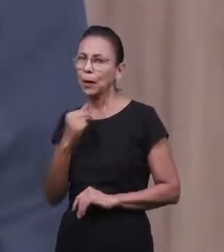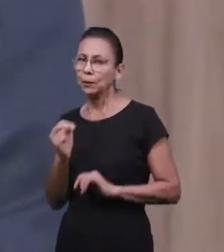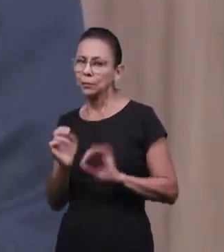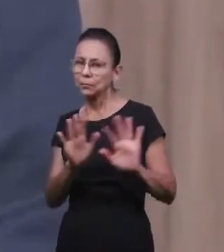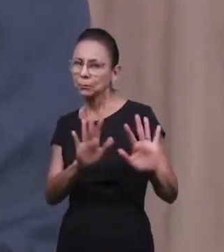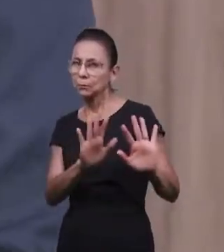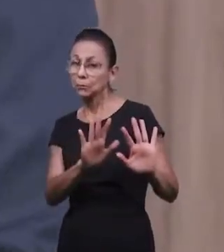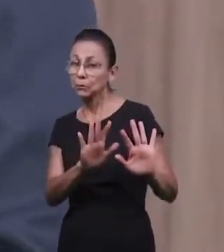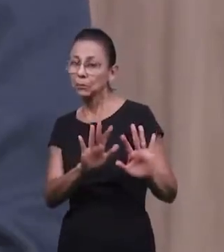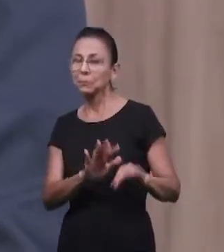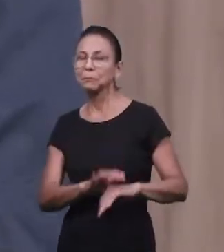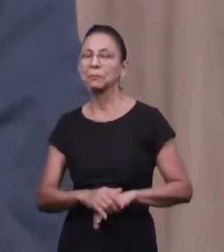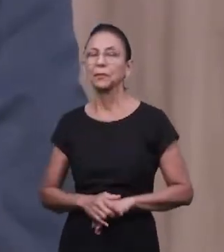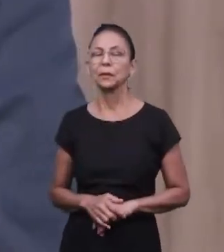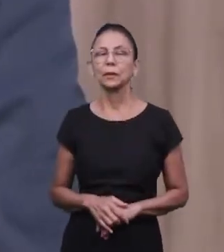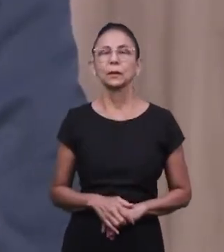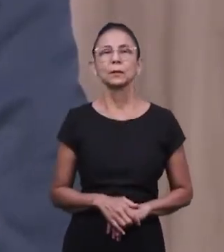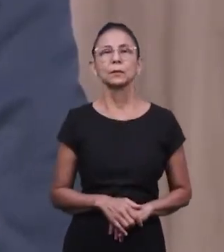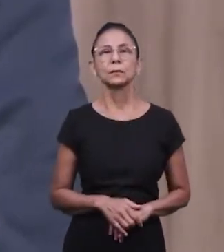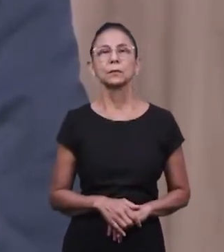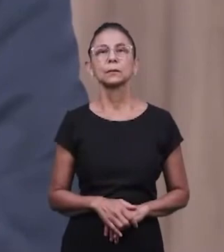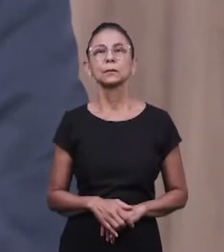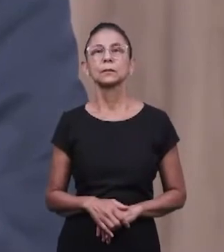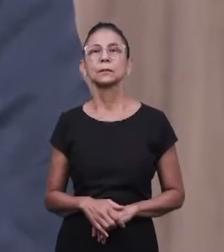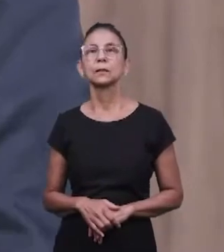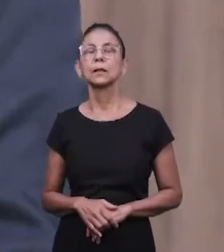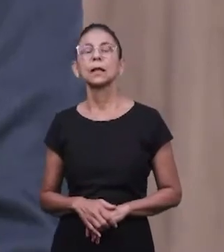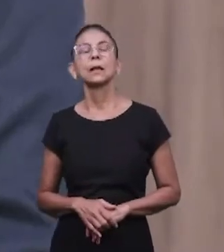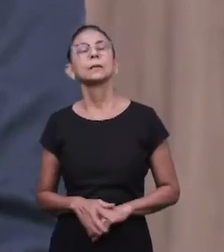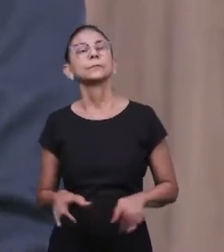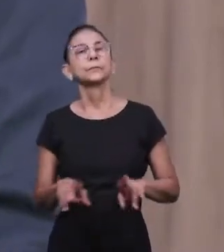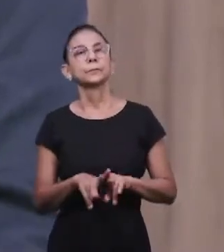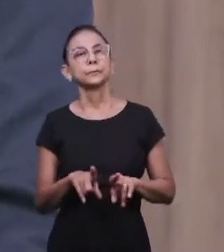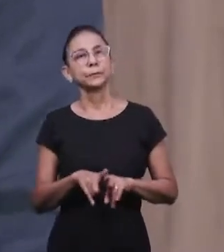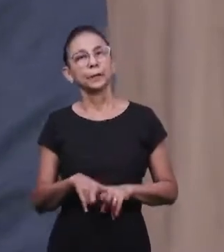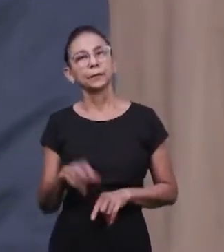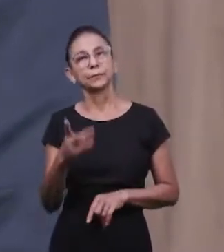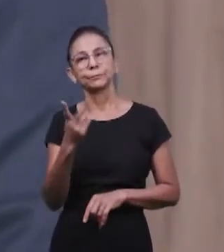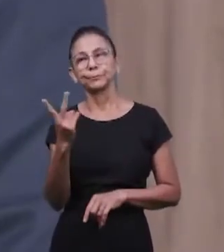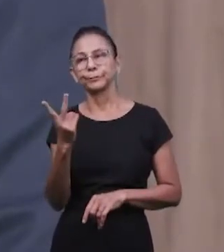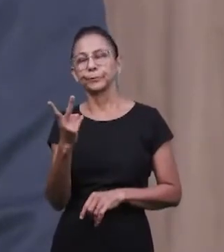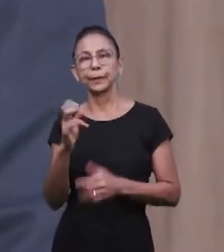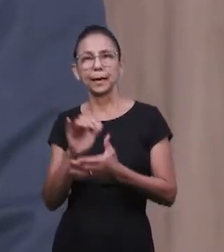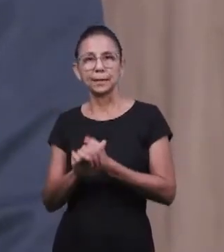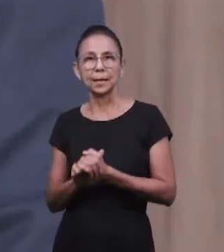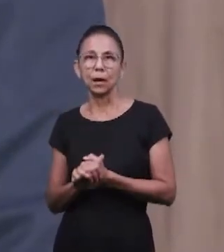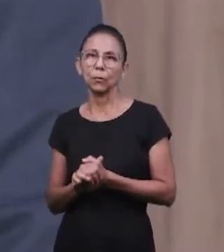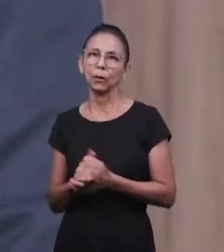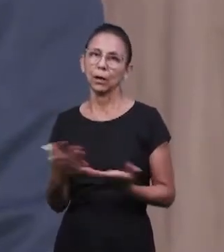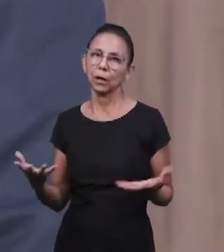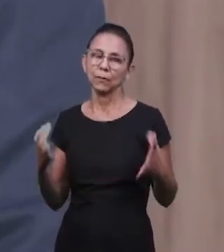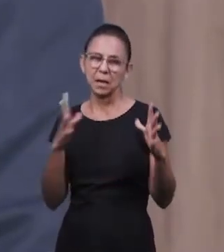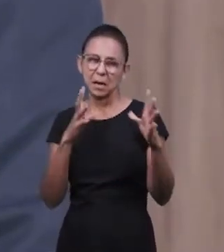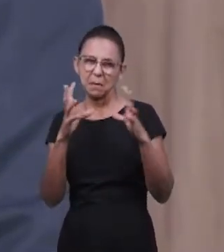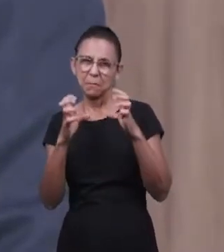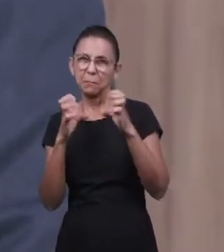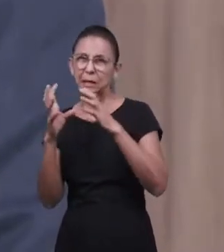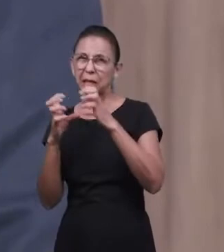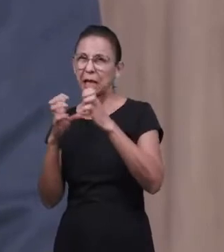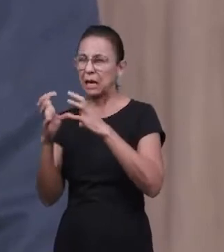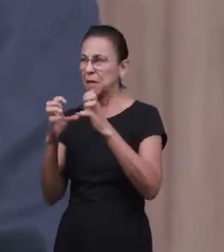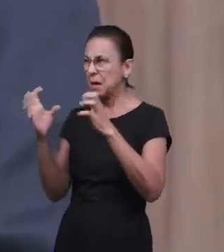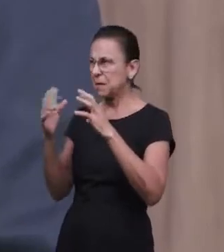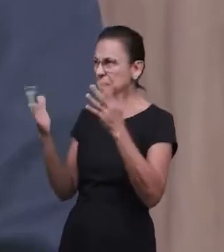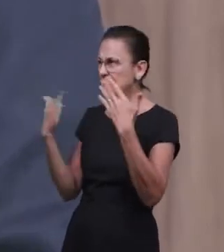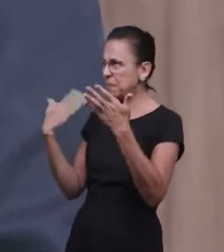Elas vão explicar isso aí, vai ser uma coisa interessante. E outra coisa também. Brigue na frente de seus filhos, vocês dois, o casal, brigue na frente deles, você vai ver o que vai